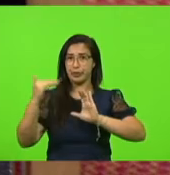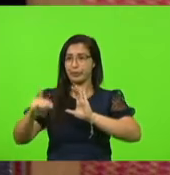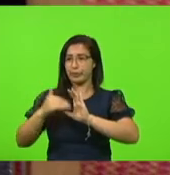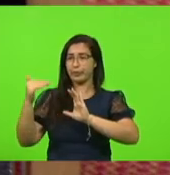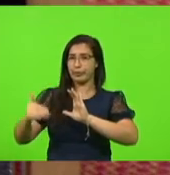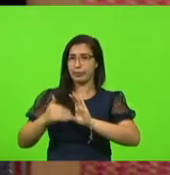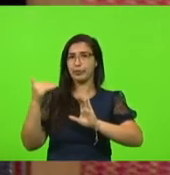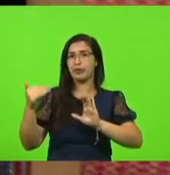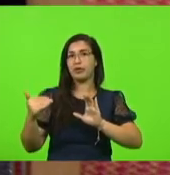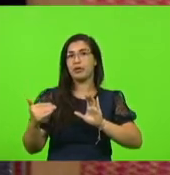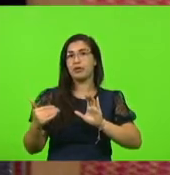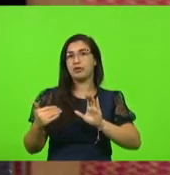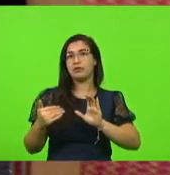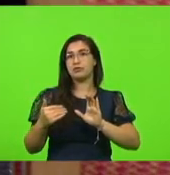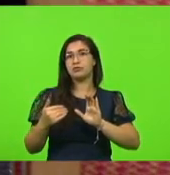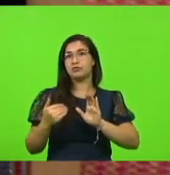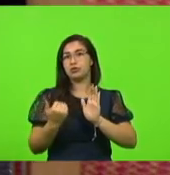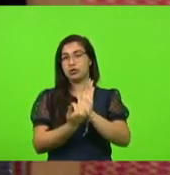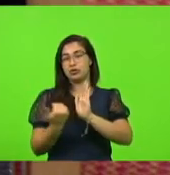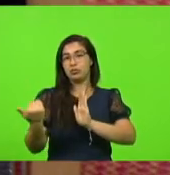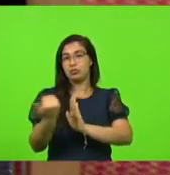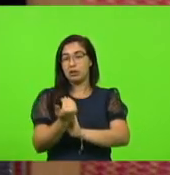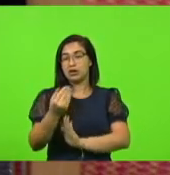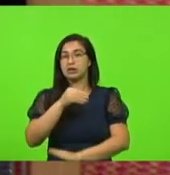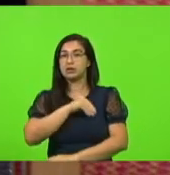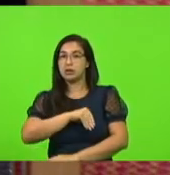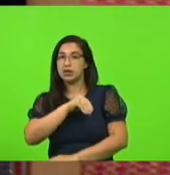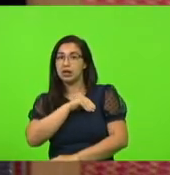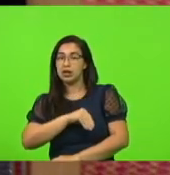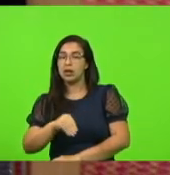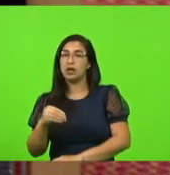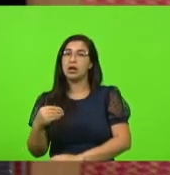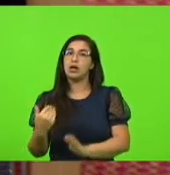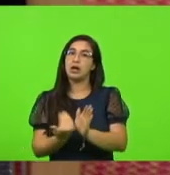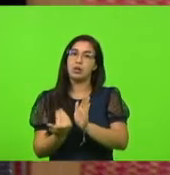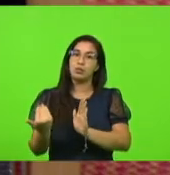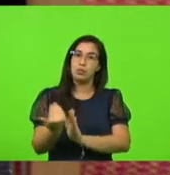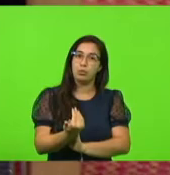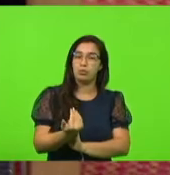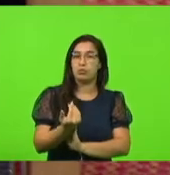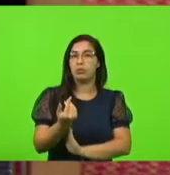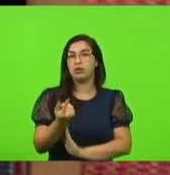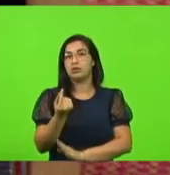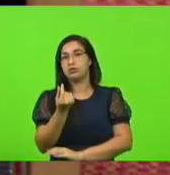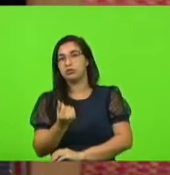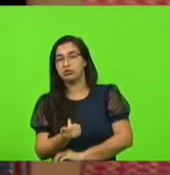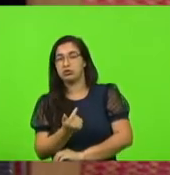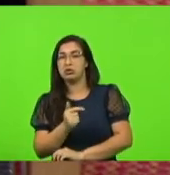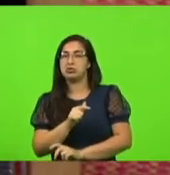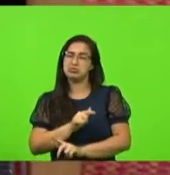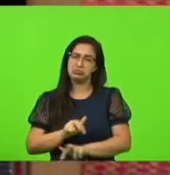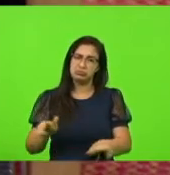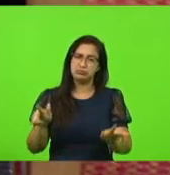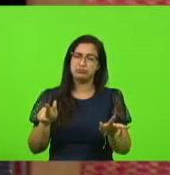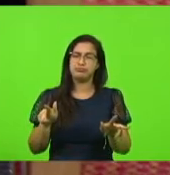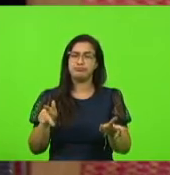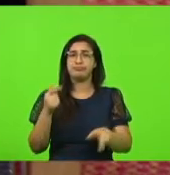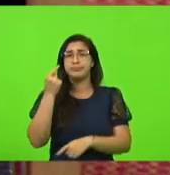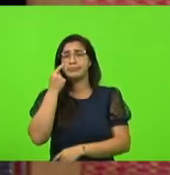projetos de reposição salariais, de gratificação, e nós estamos